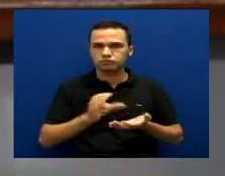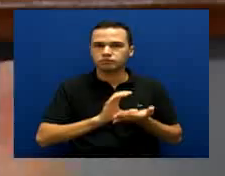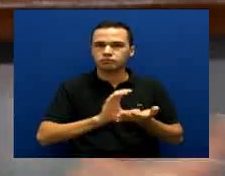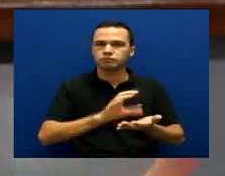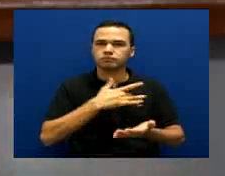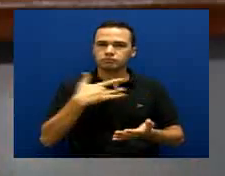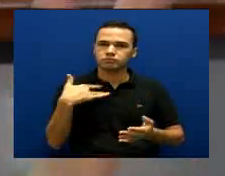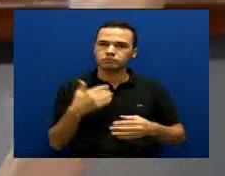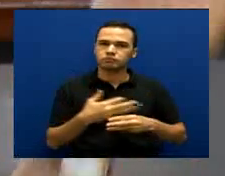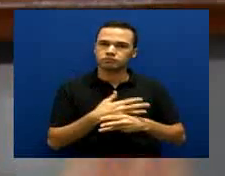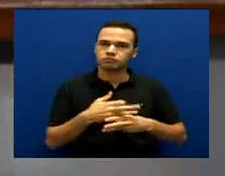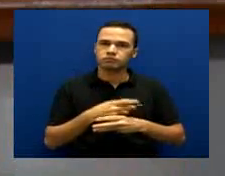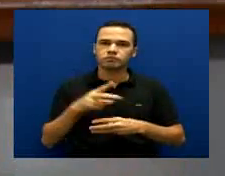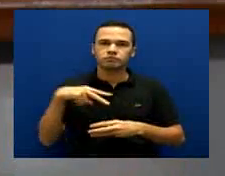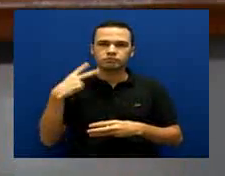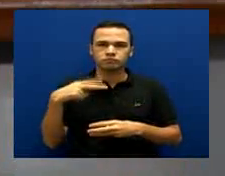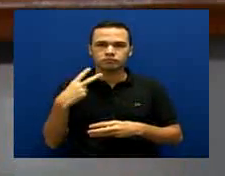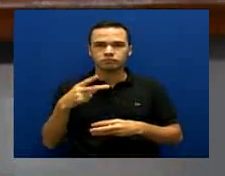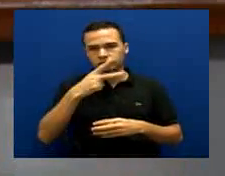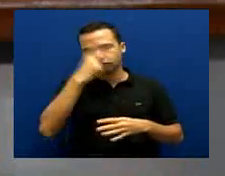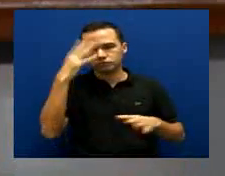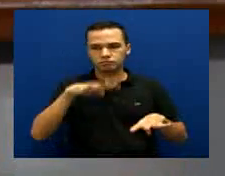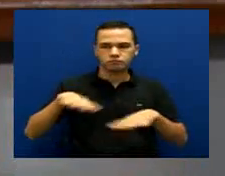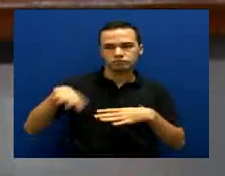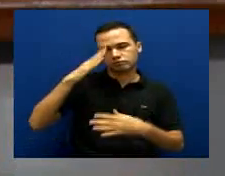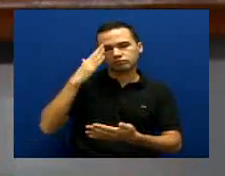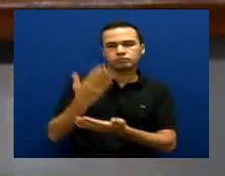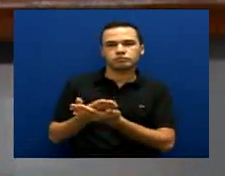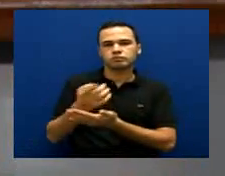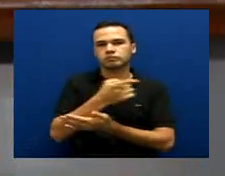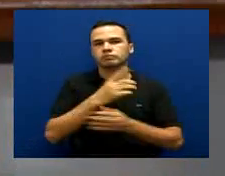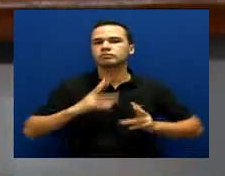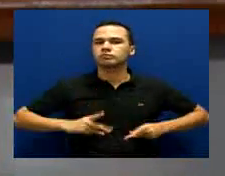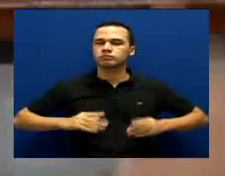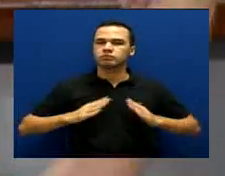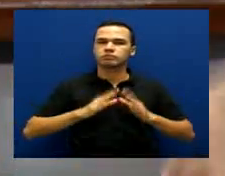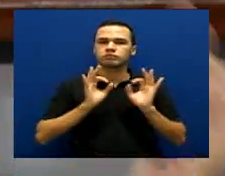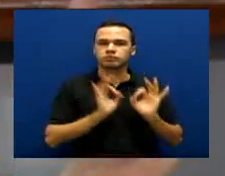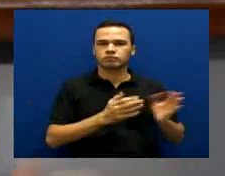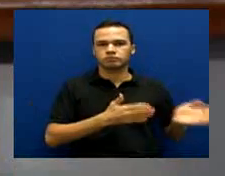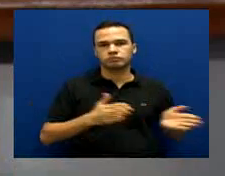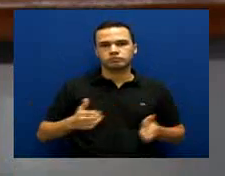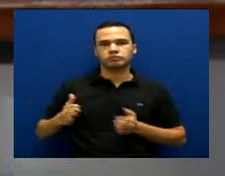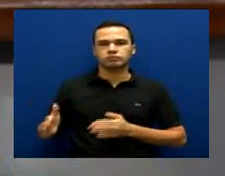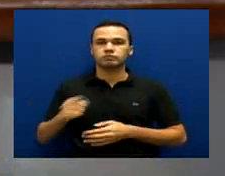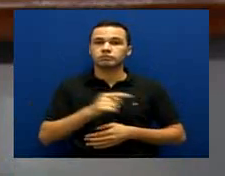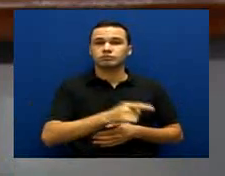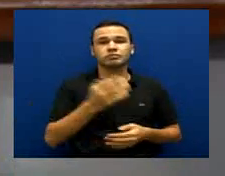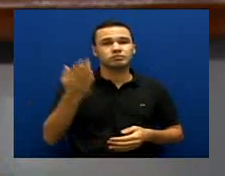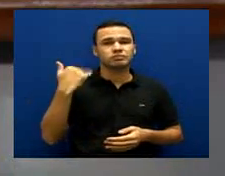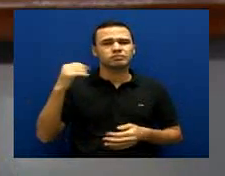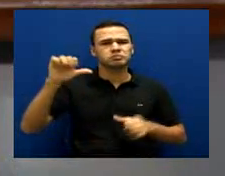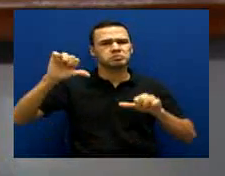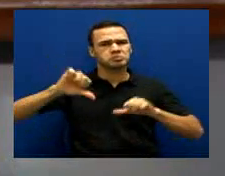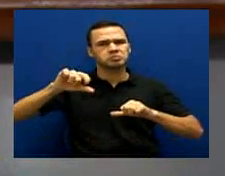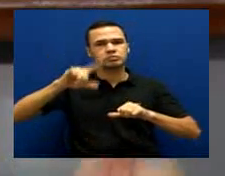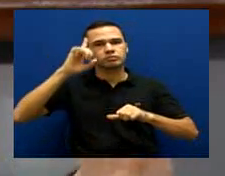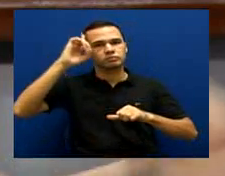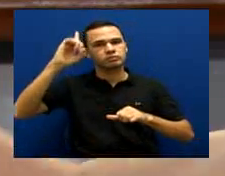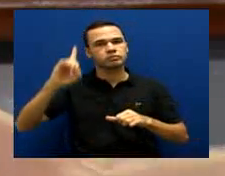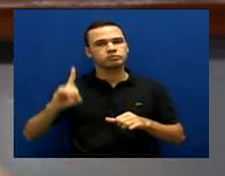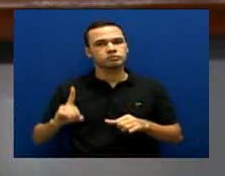de saúde o vereador desta casa a população pode confiar que a santa casa vai funcionar regularmente quando ela já estava nas mãos de uma pessoa